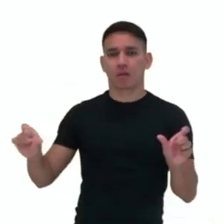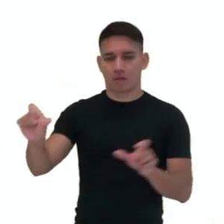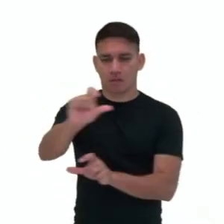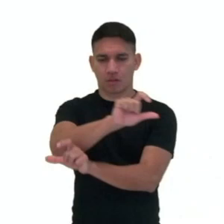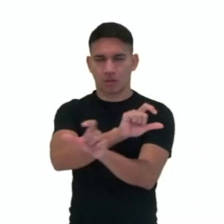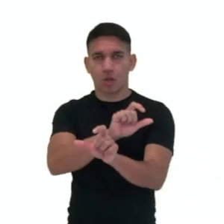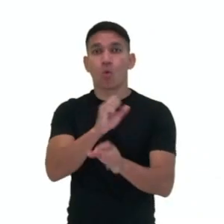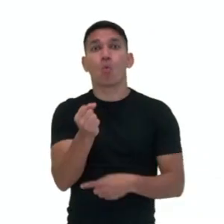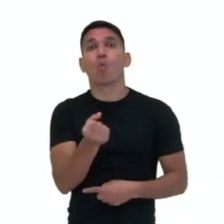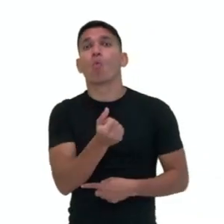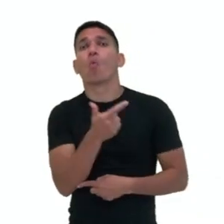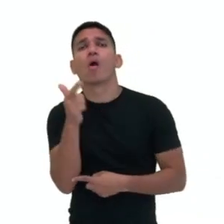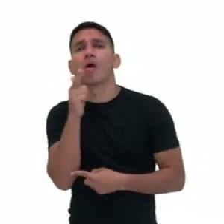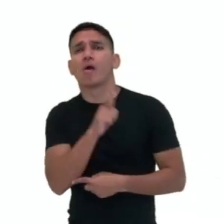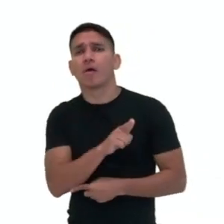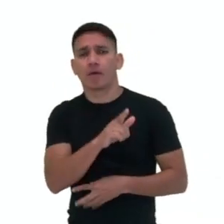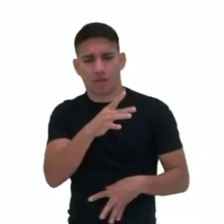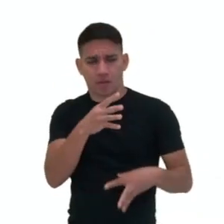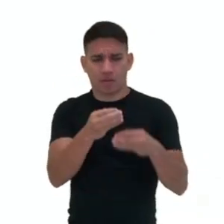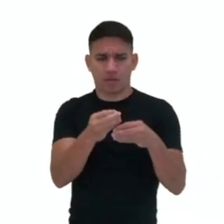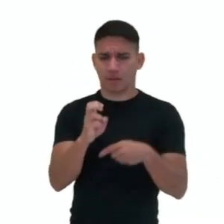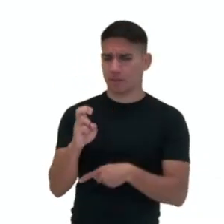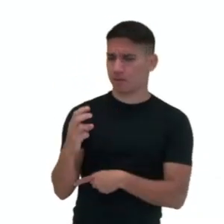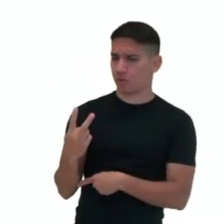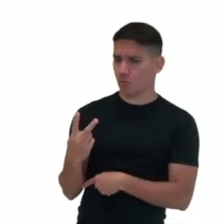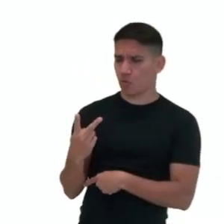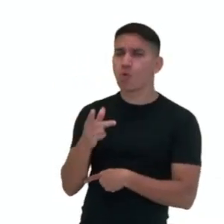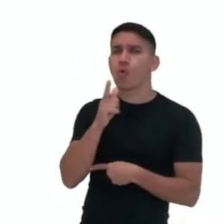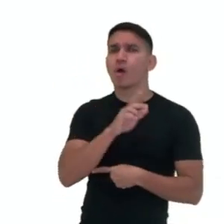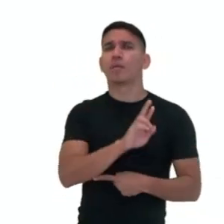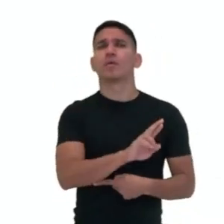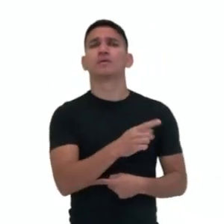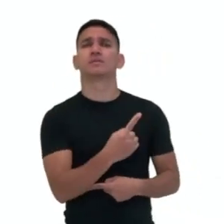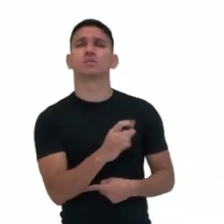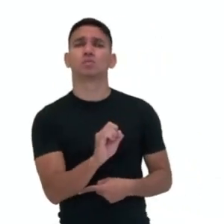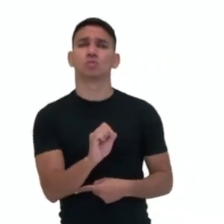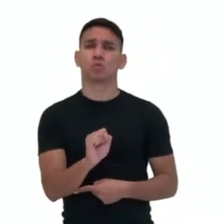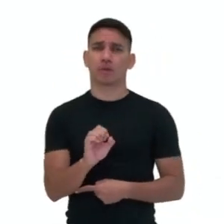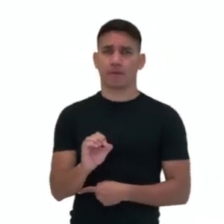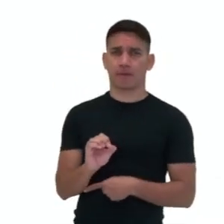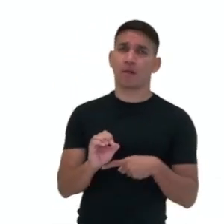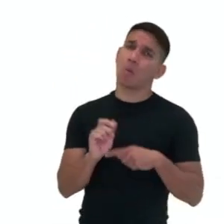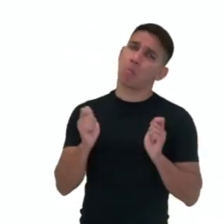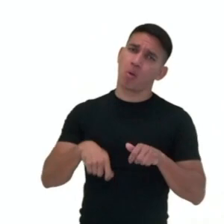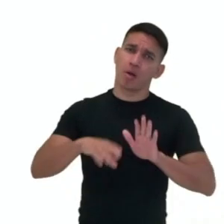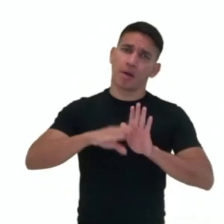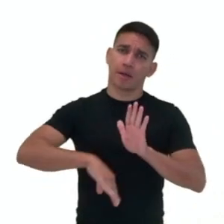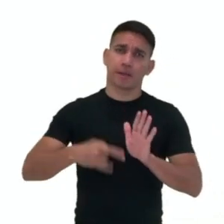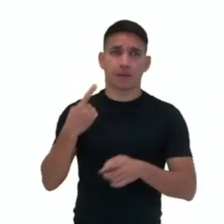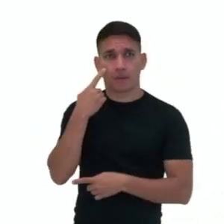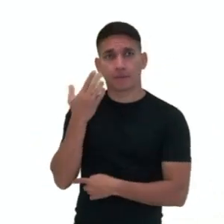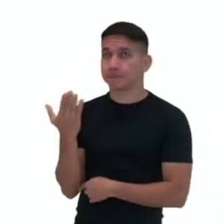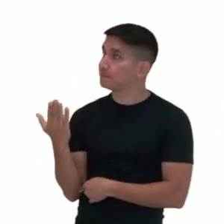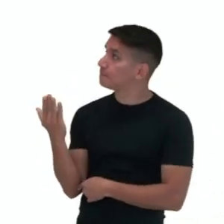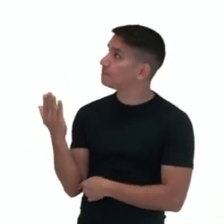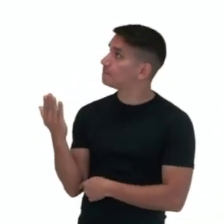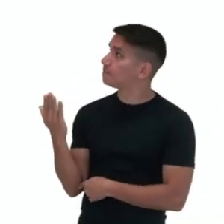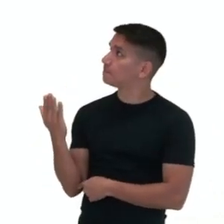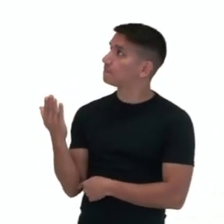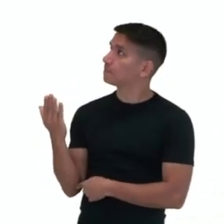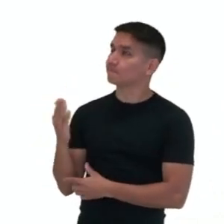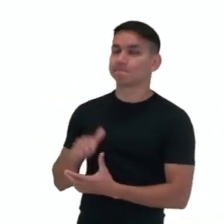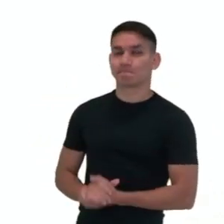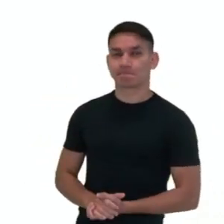lá, quanto que eu somo a 52 que vai dar 180? Então, eu posso também fazer uma subtração, né? 180 menos 52 vai